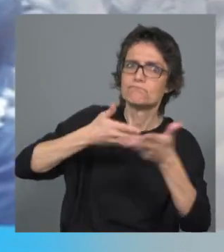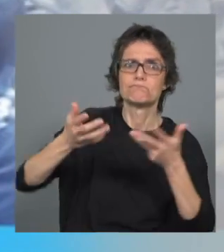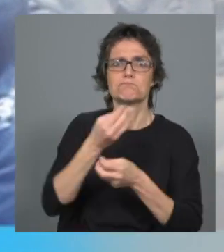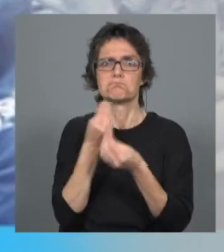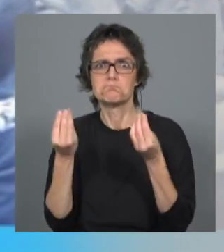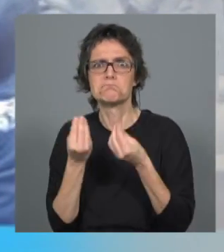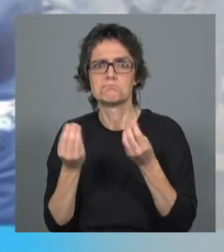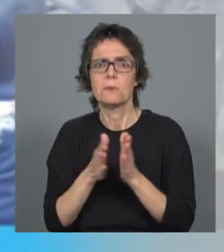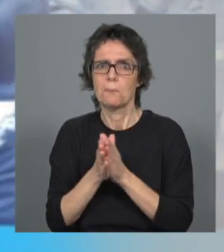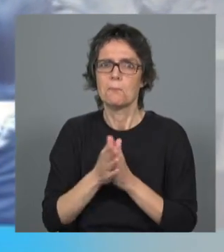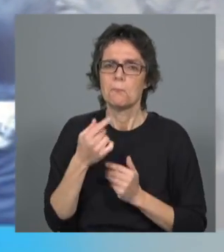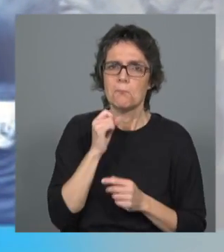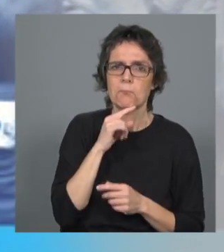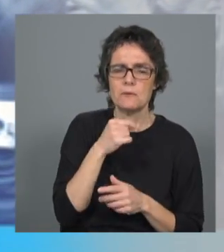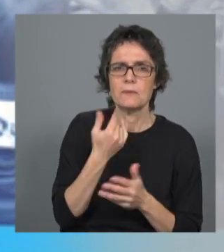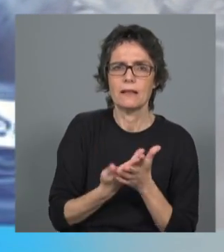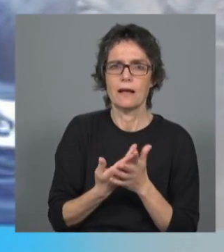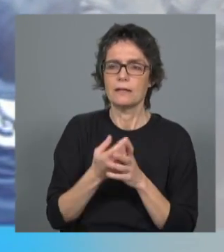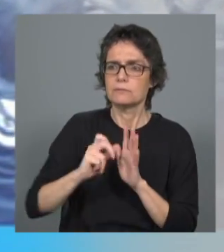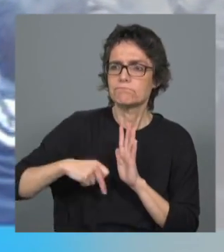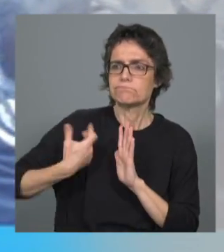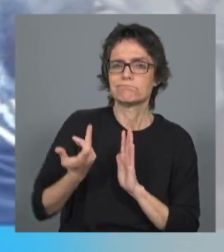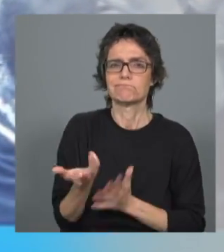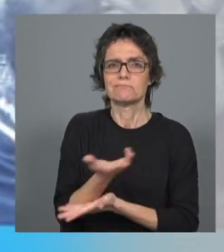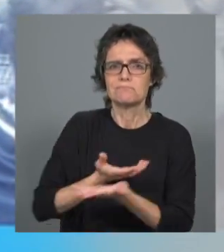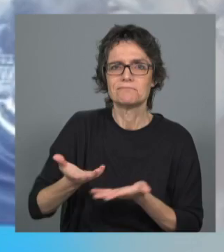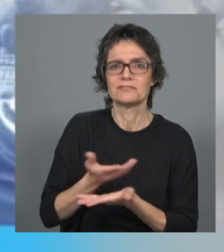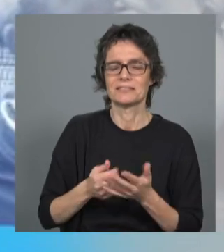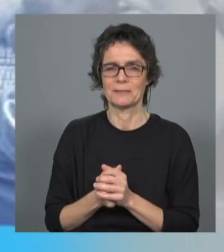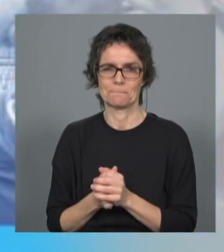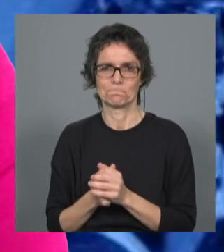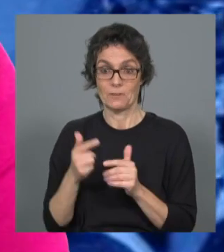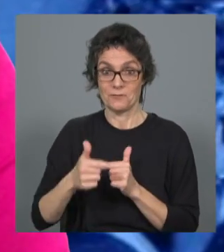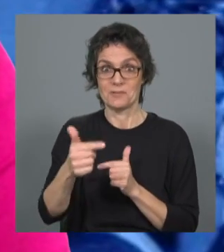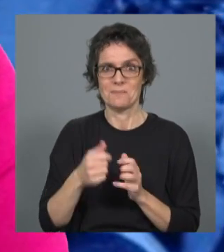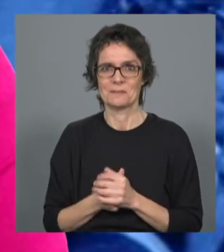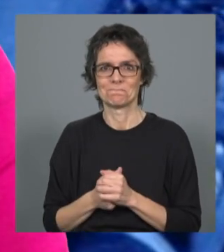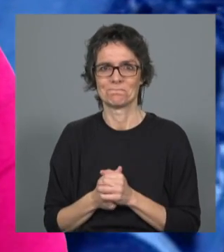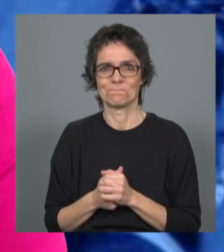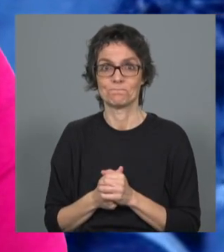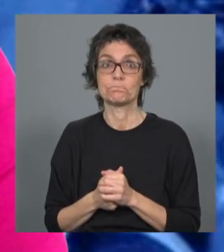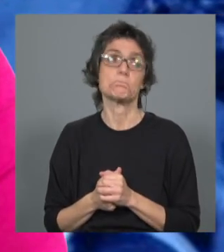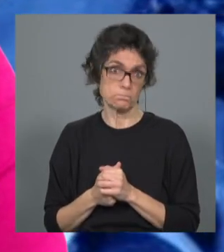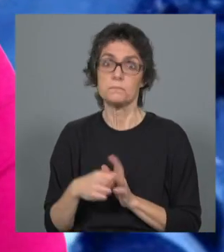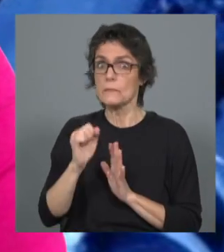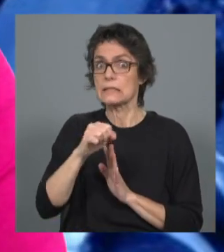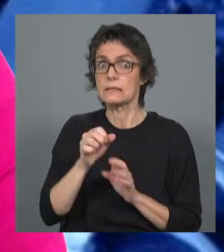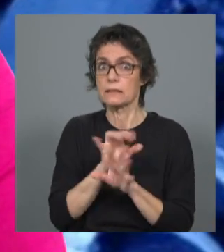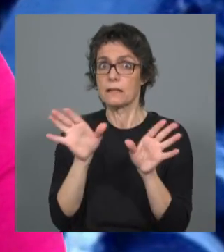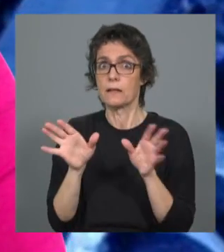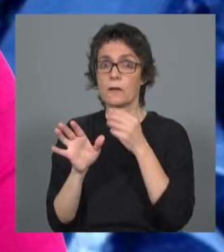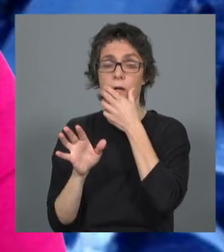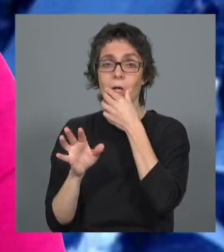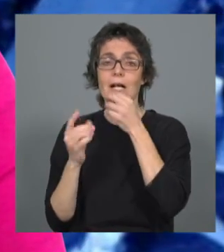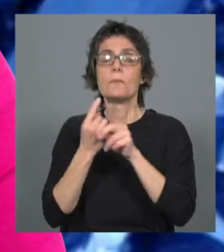muito frutuosa, ao fim e ao cabo, para uma partilha à escala nacional, nestes próximos dias. Sem dúvida, porque permite-nos